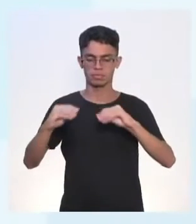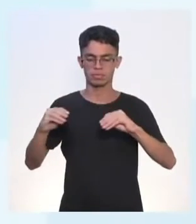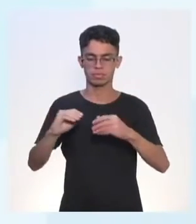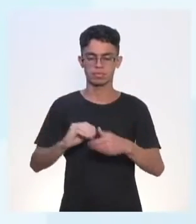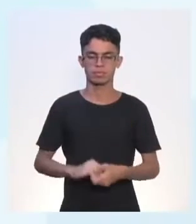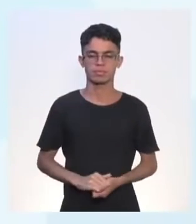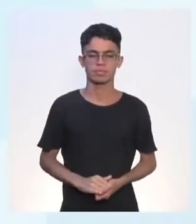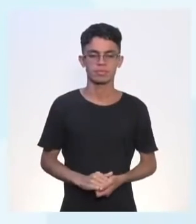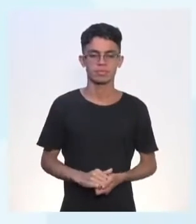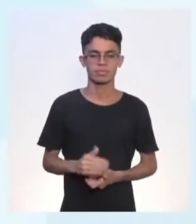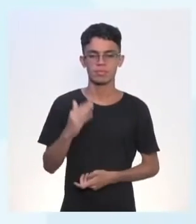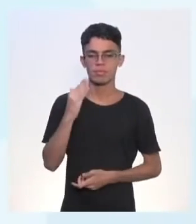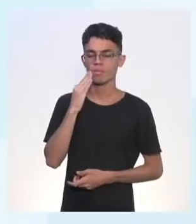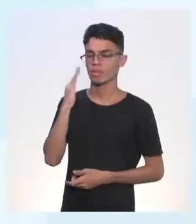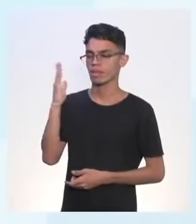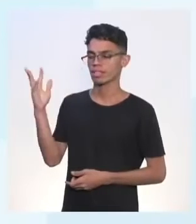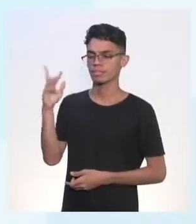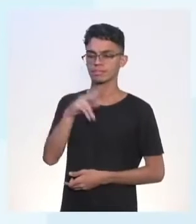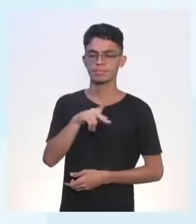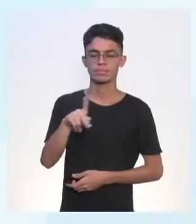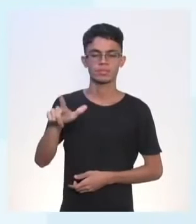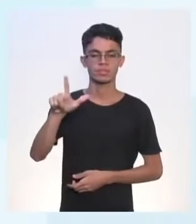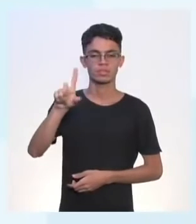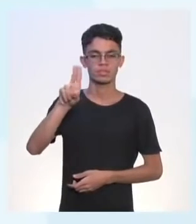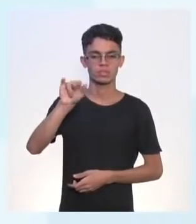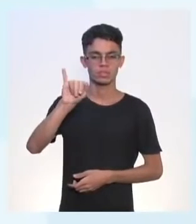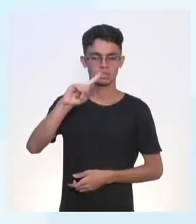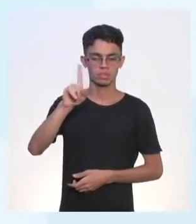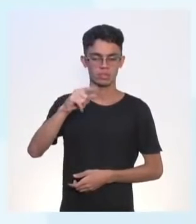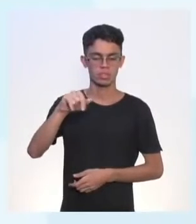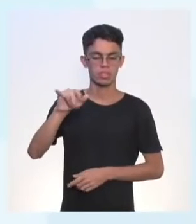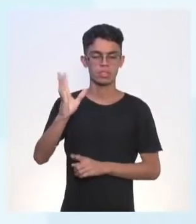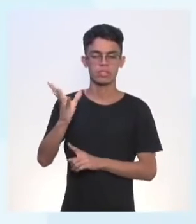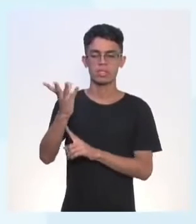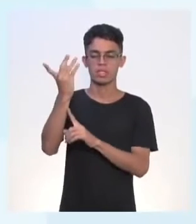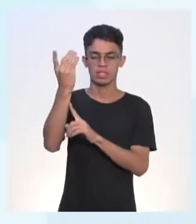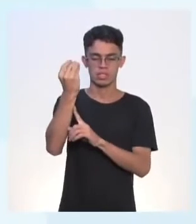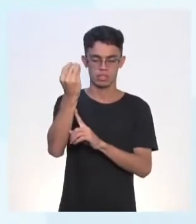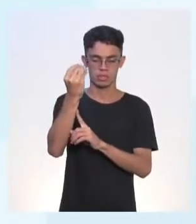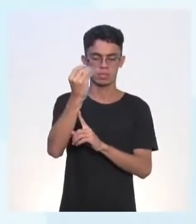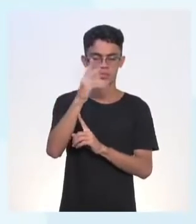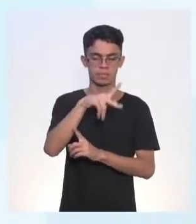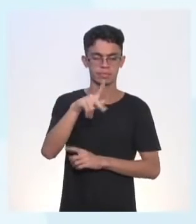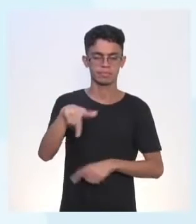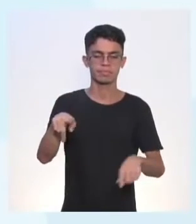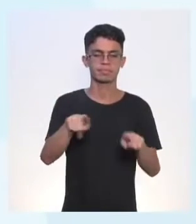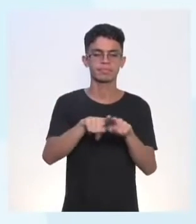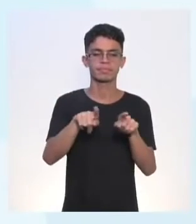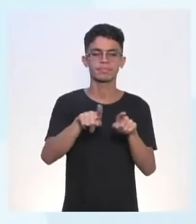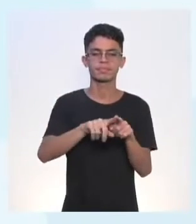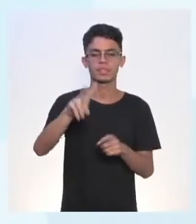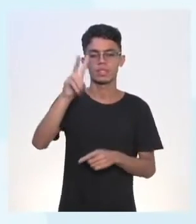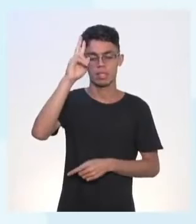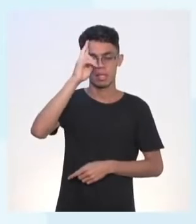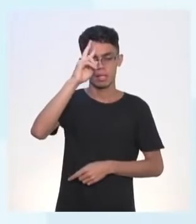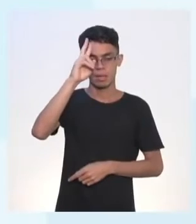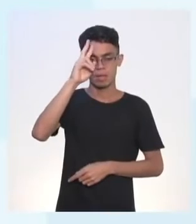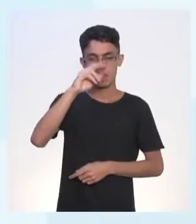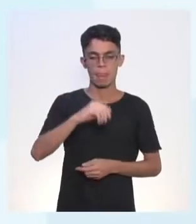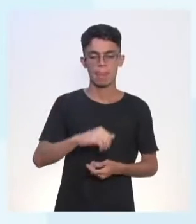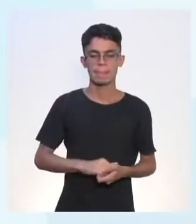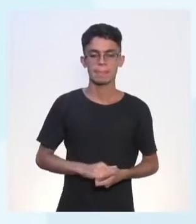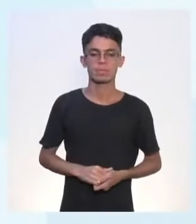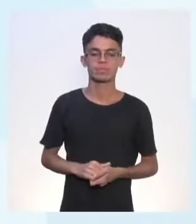destituído. E aqui, professora Luísa também é professora de artes, nós lembramos aqui que